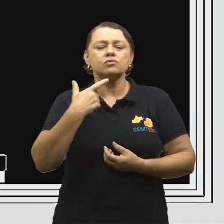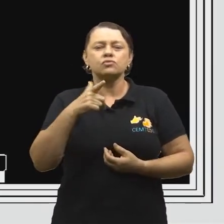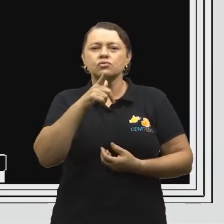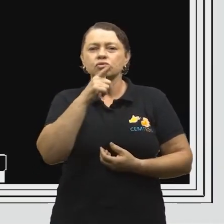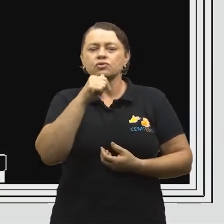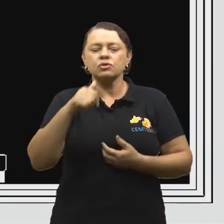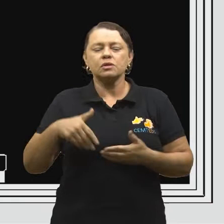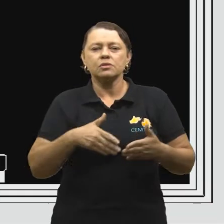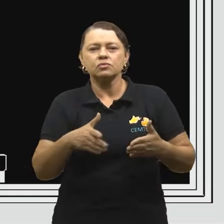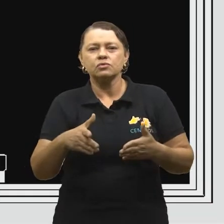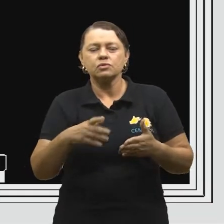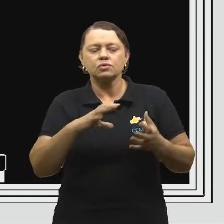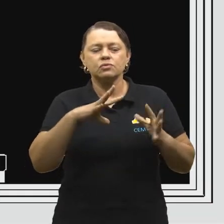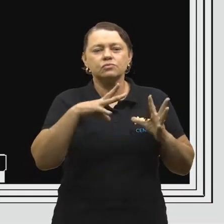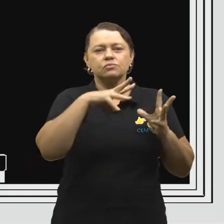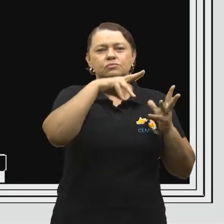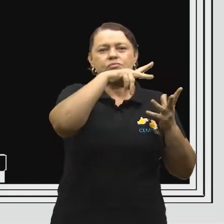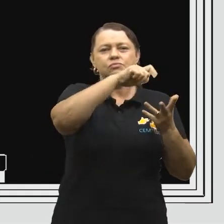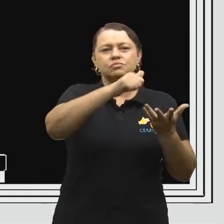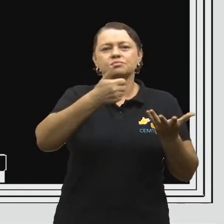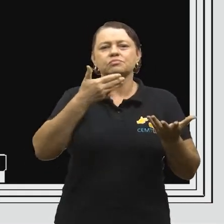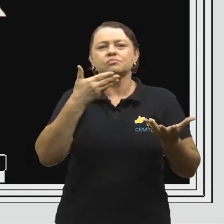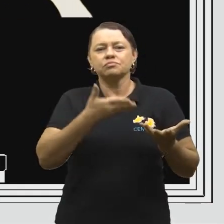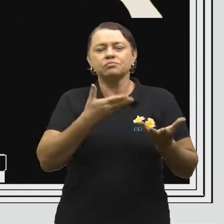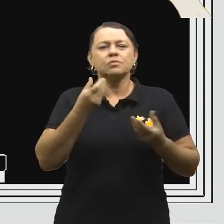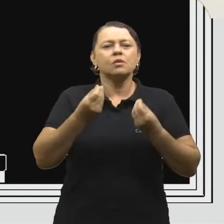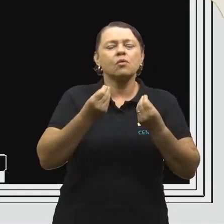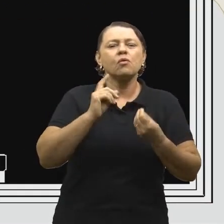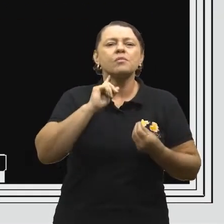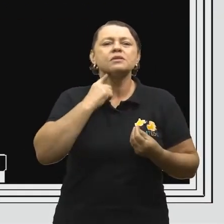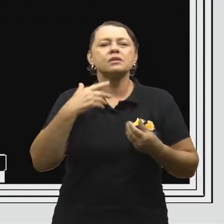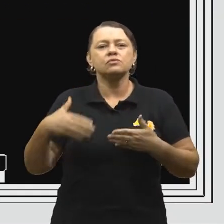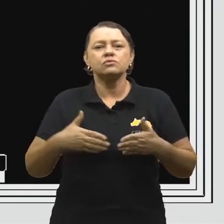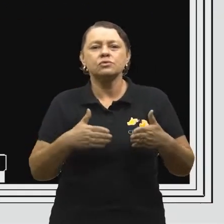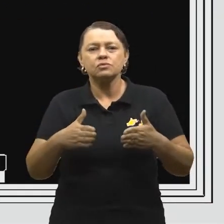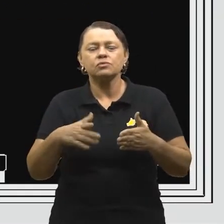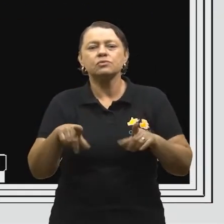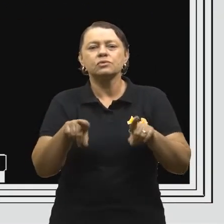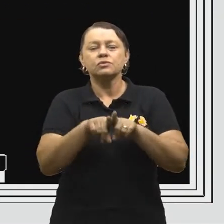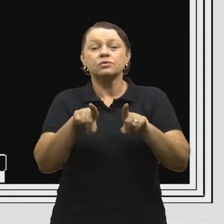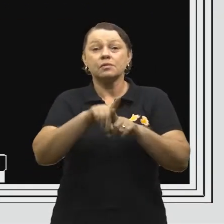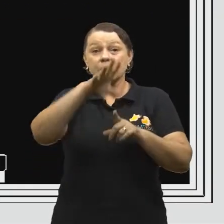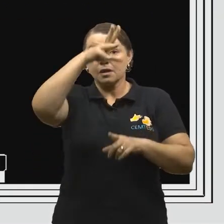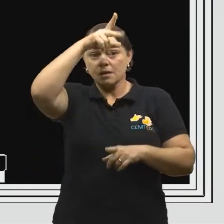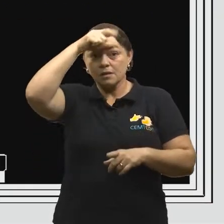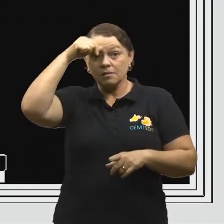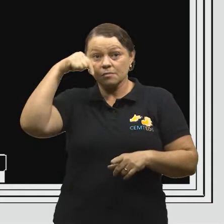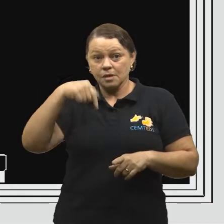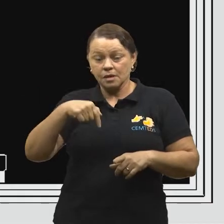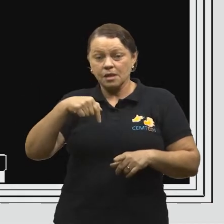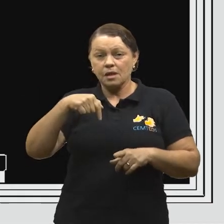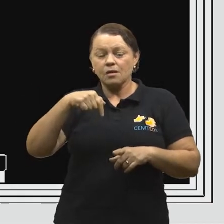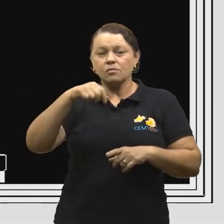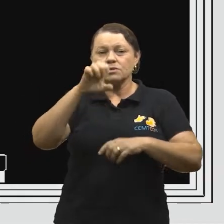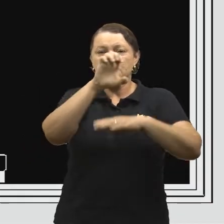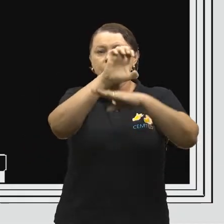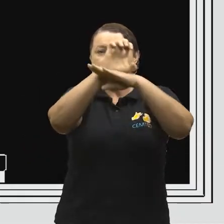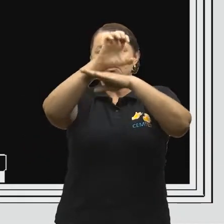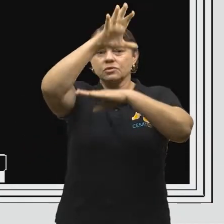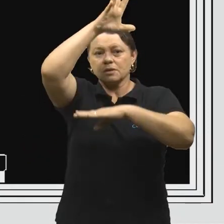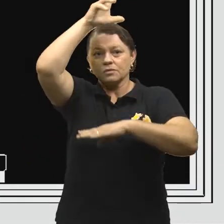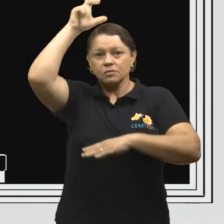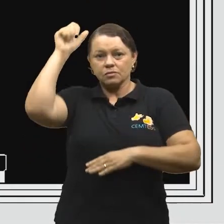se apresenta no mundo. Como a poluição nos rios se apresenta em Manaus e no estado do